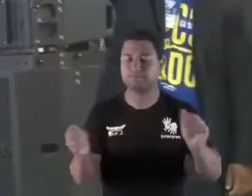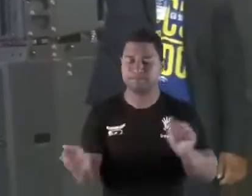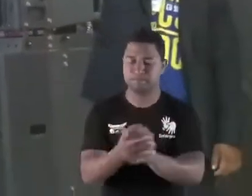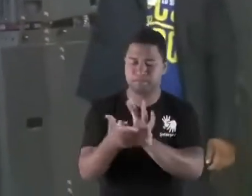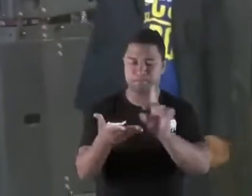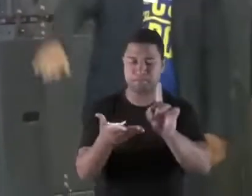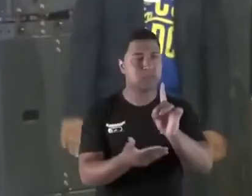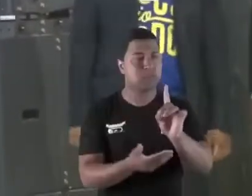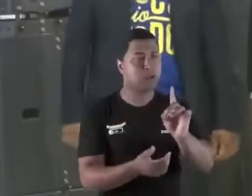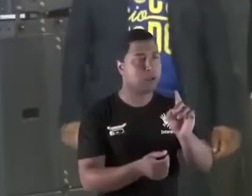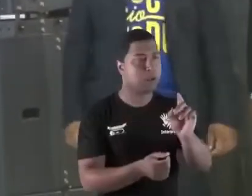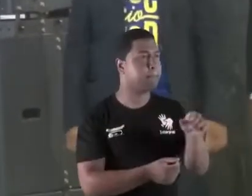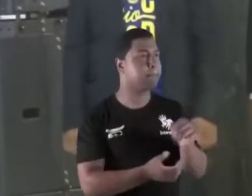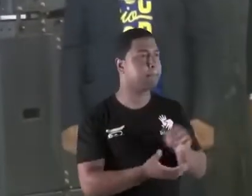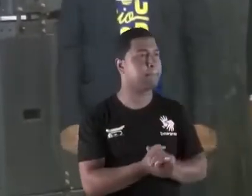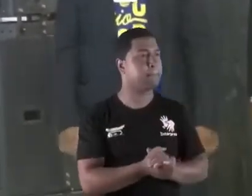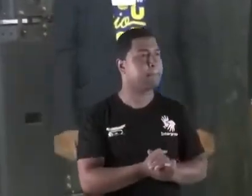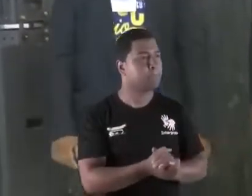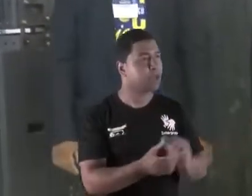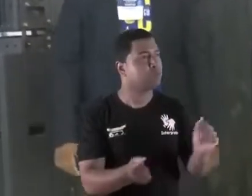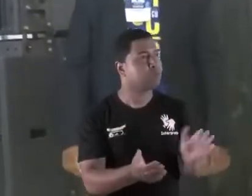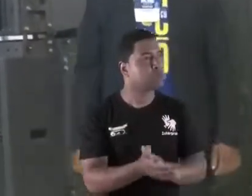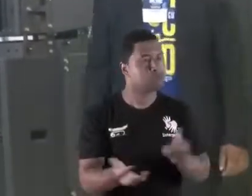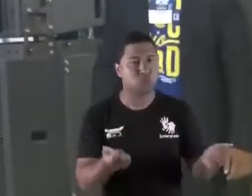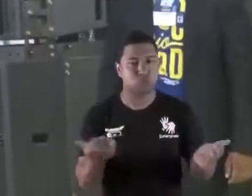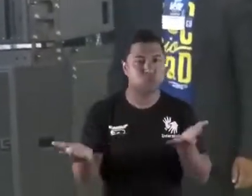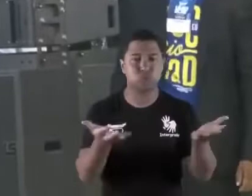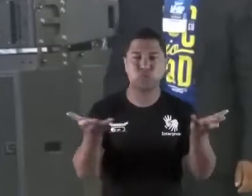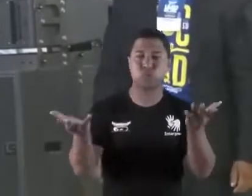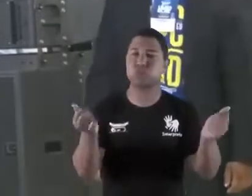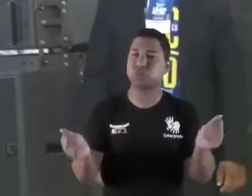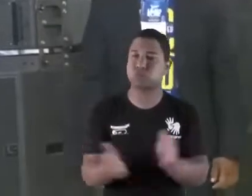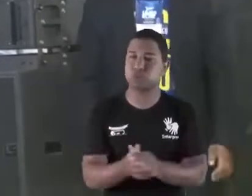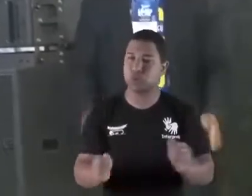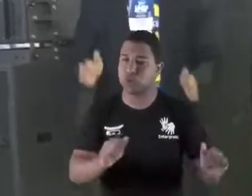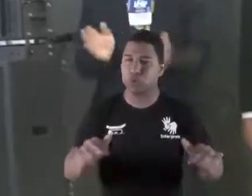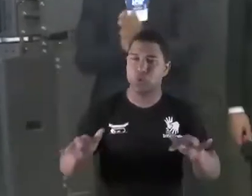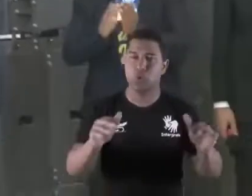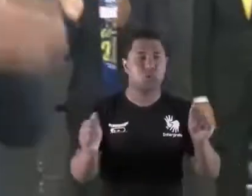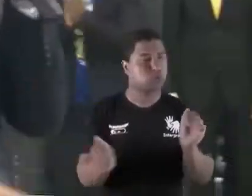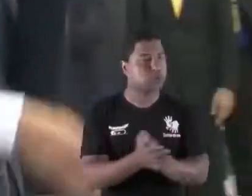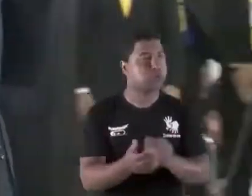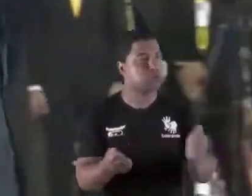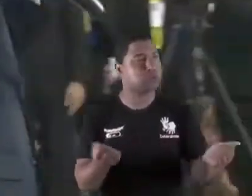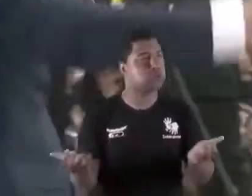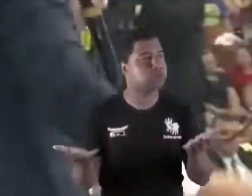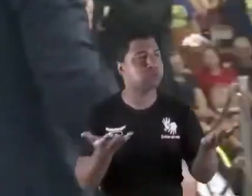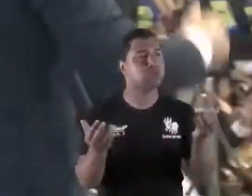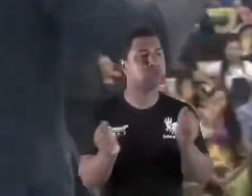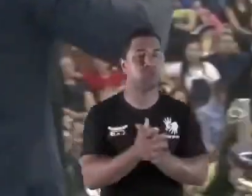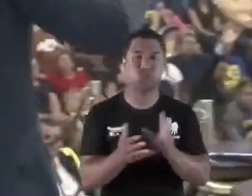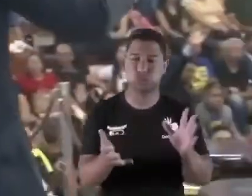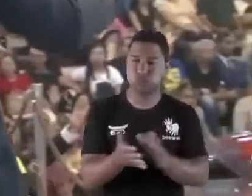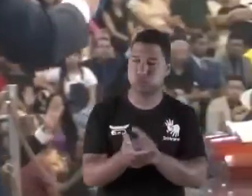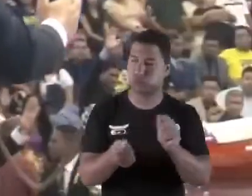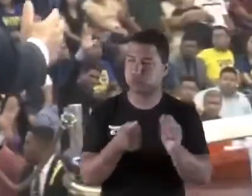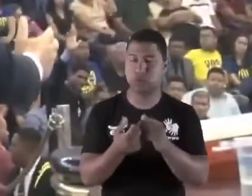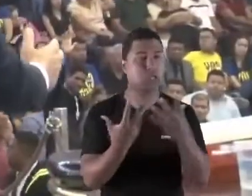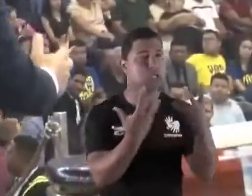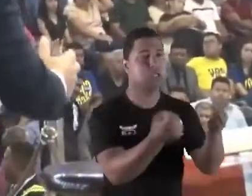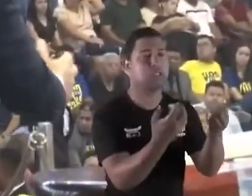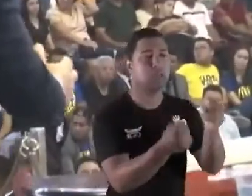pega a inteligência, levanta a mão, pega a visão, visão, visão, visão.